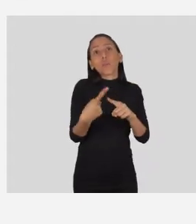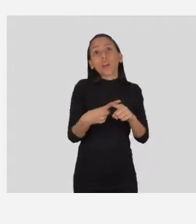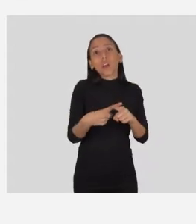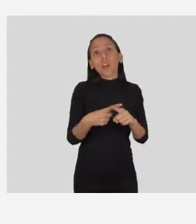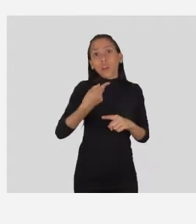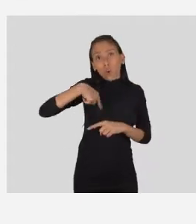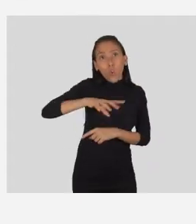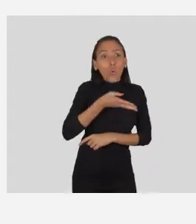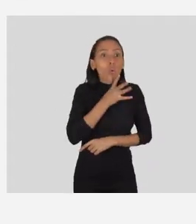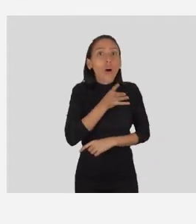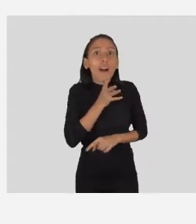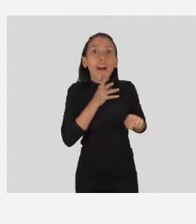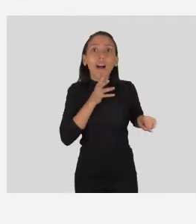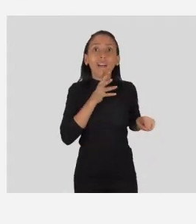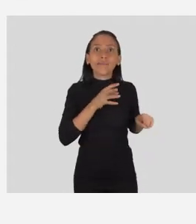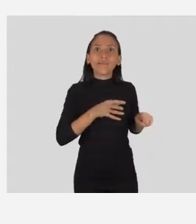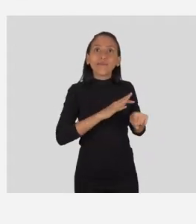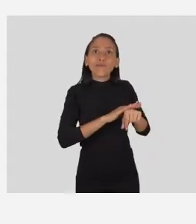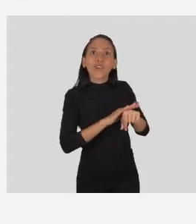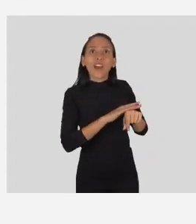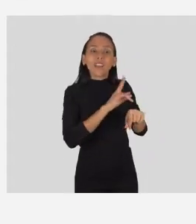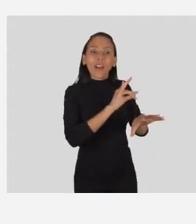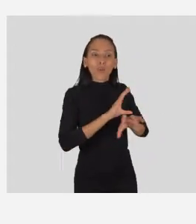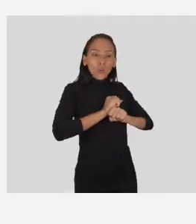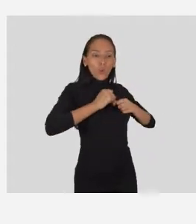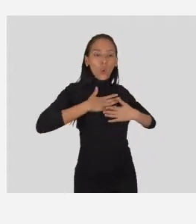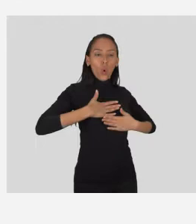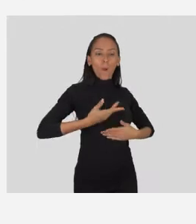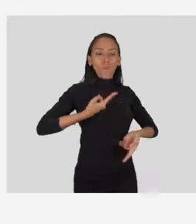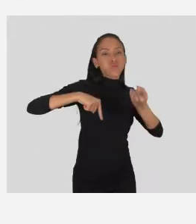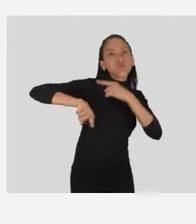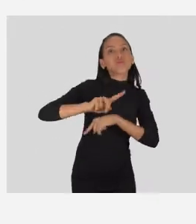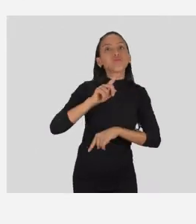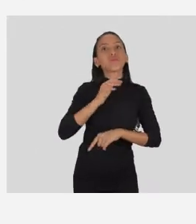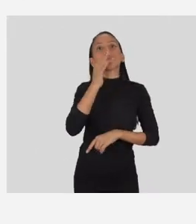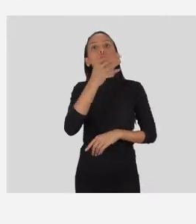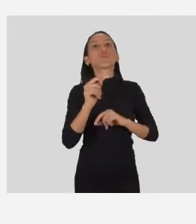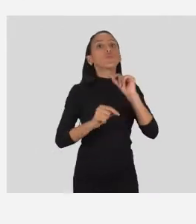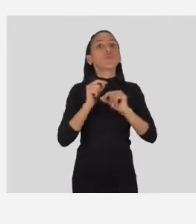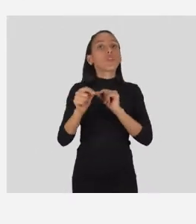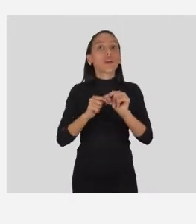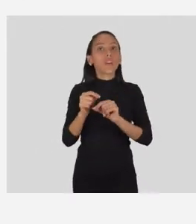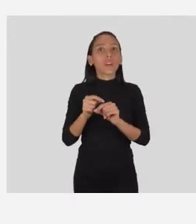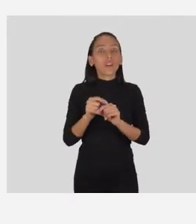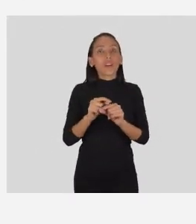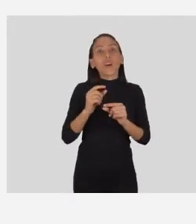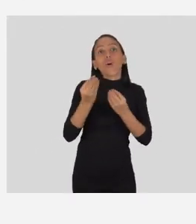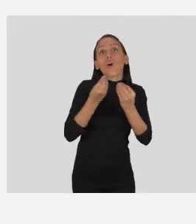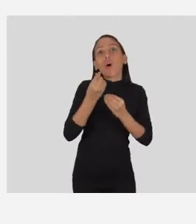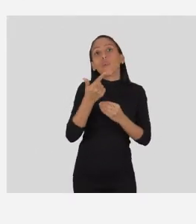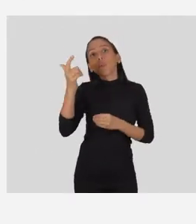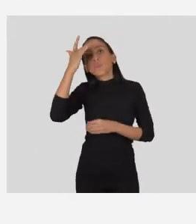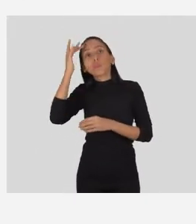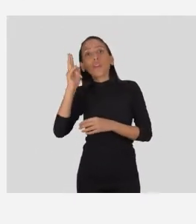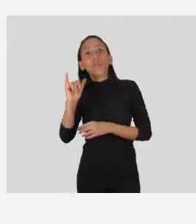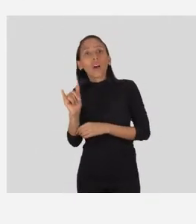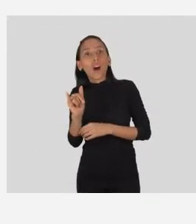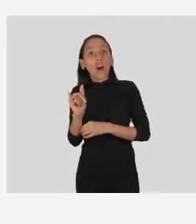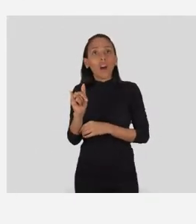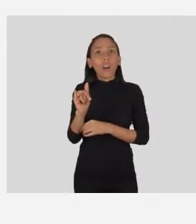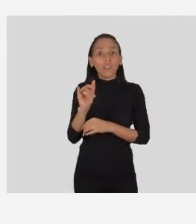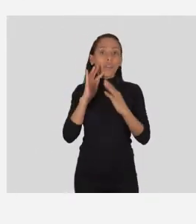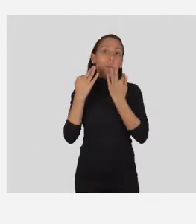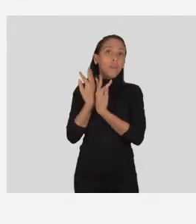coisa que você não sabe, né, o que ele vai fazer com o seu corpo, qual é o contato próximo que você vai ter é levar para